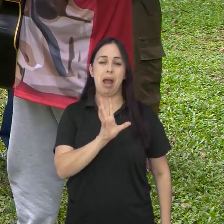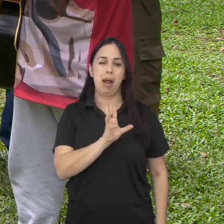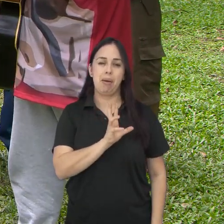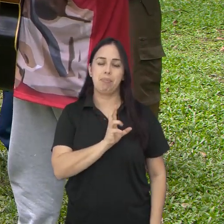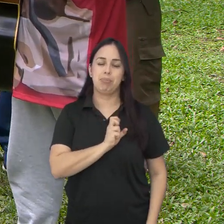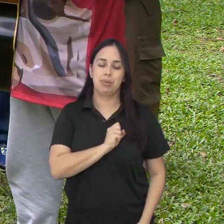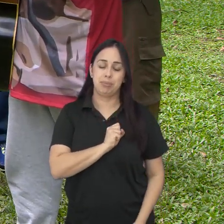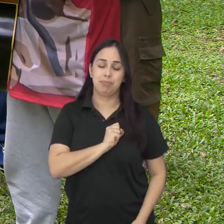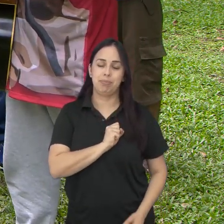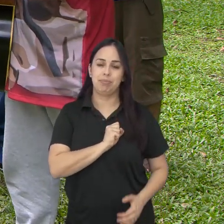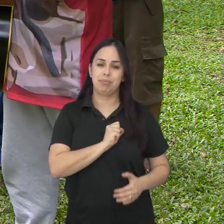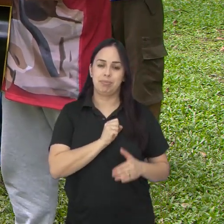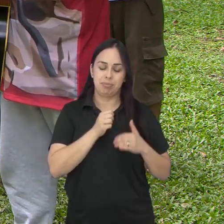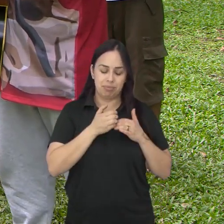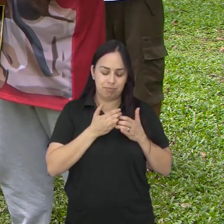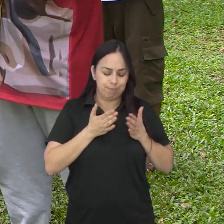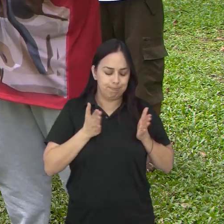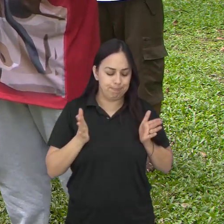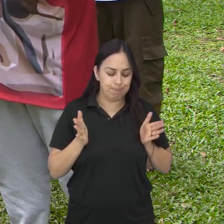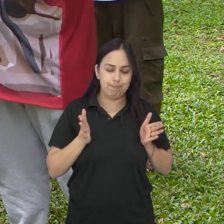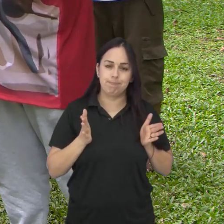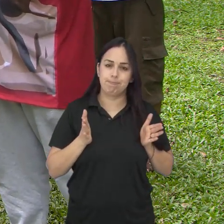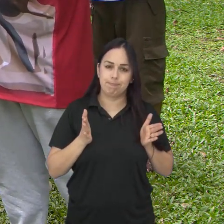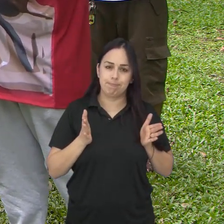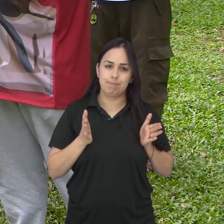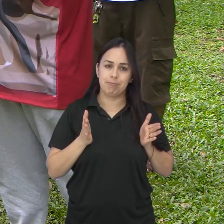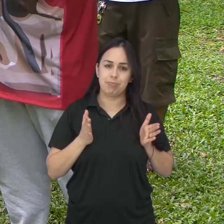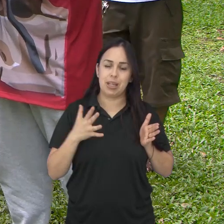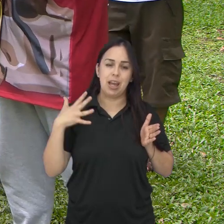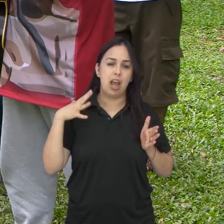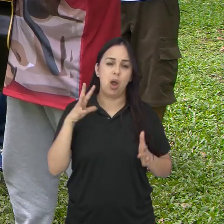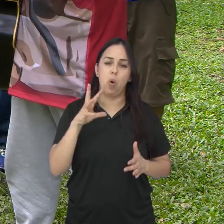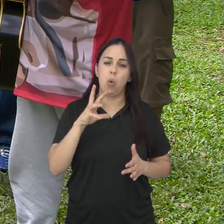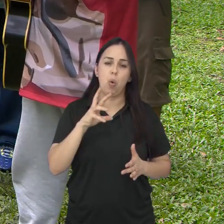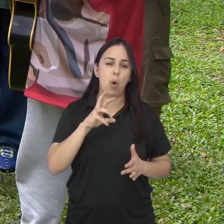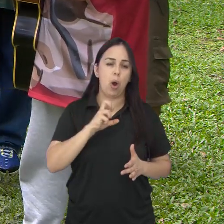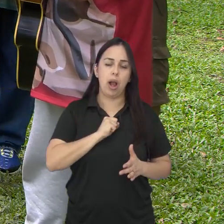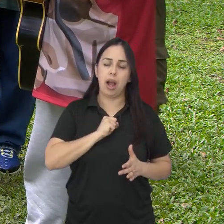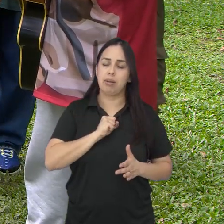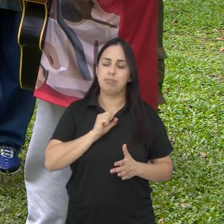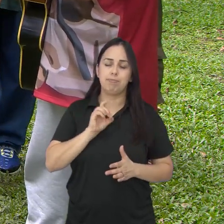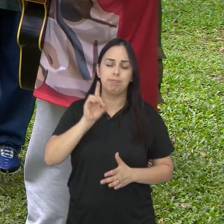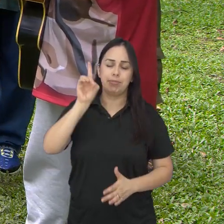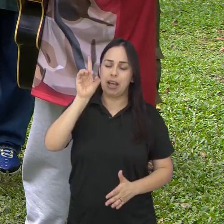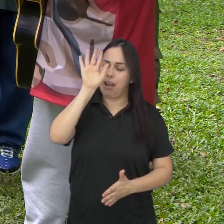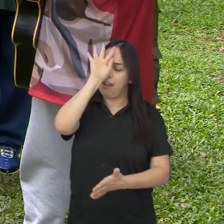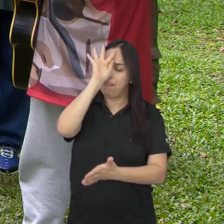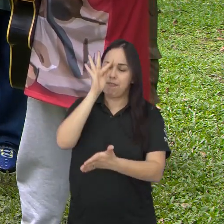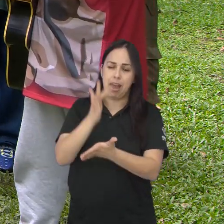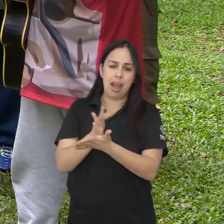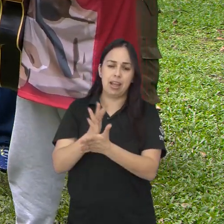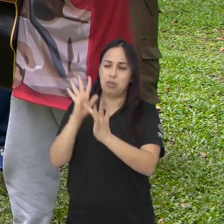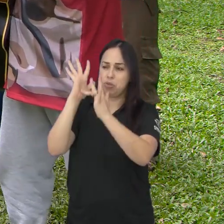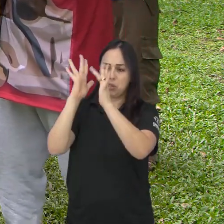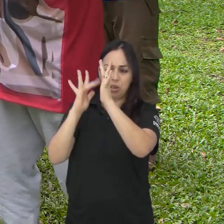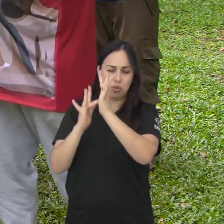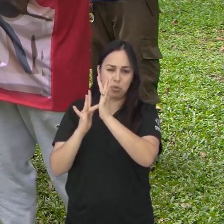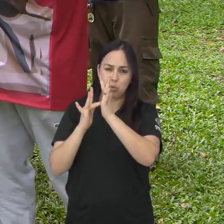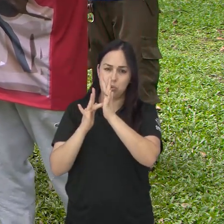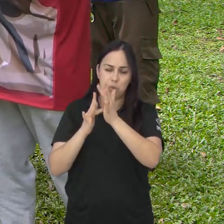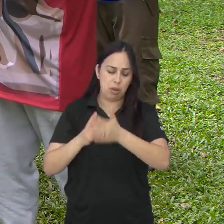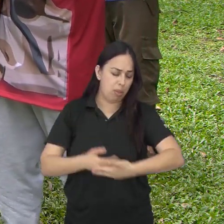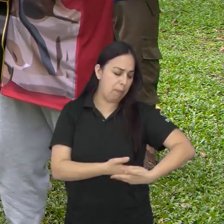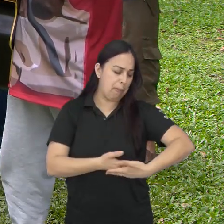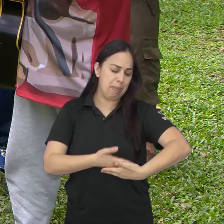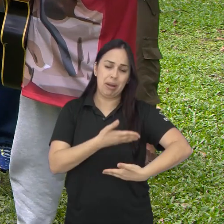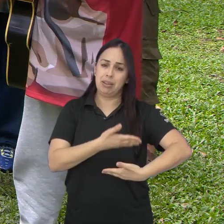Por aquilo que a gente tem, que é a nossa Folia de Reis, a fé em Deus, no menino Jesus. É o significado